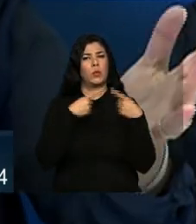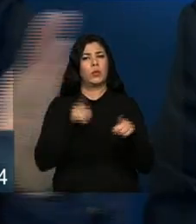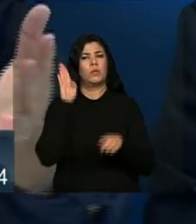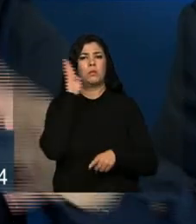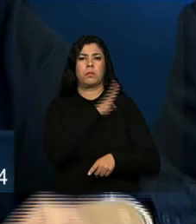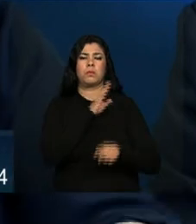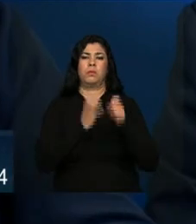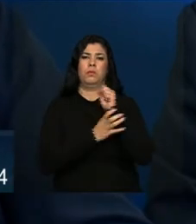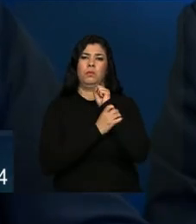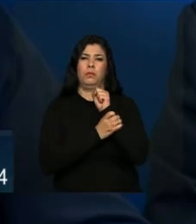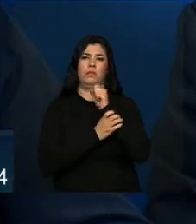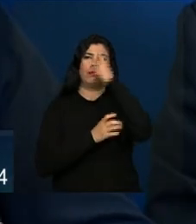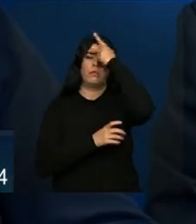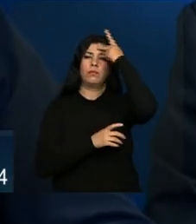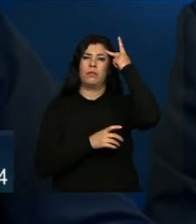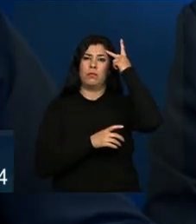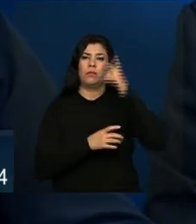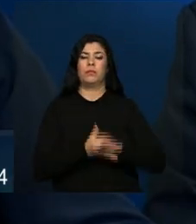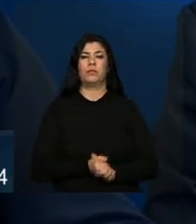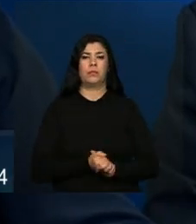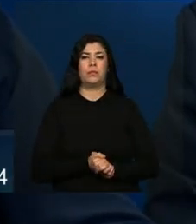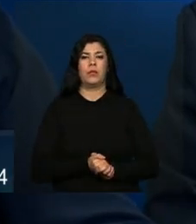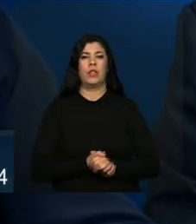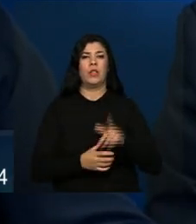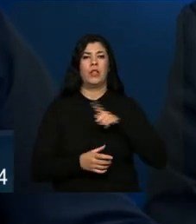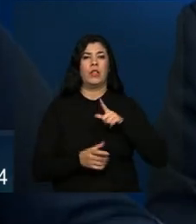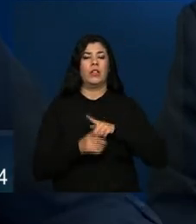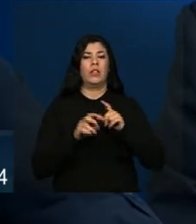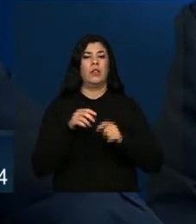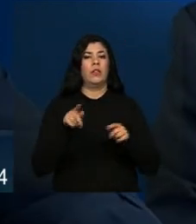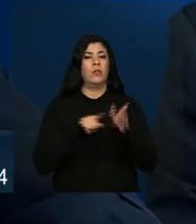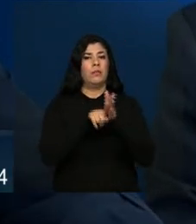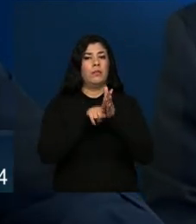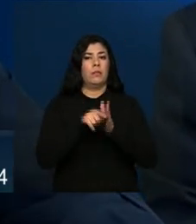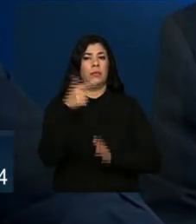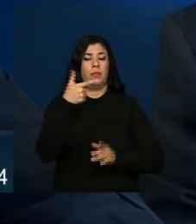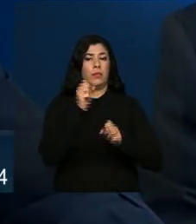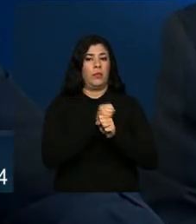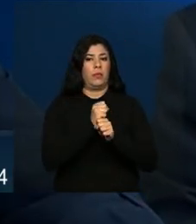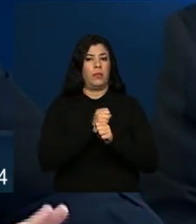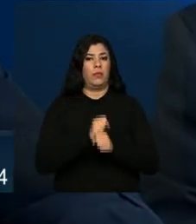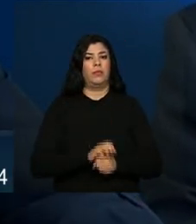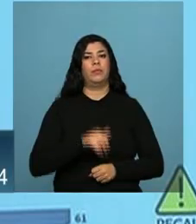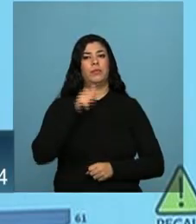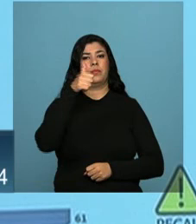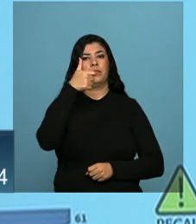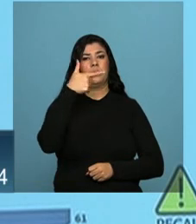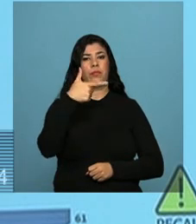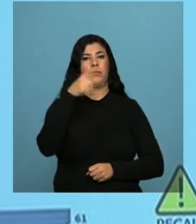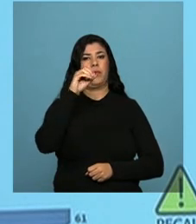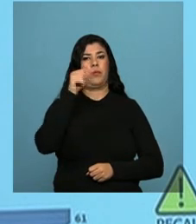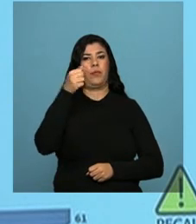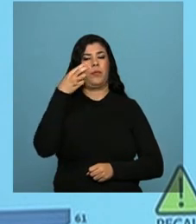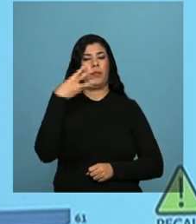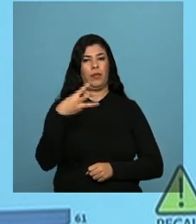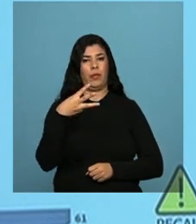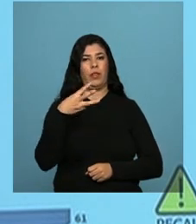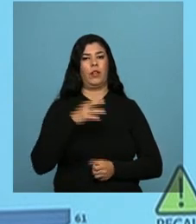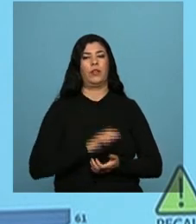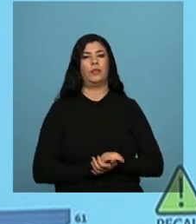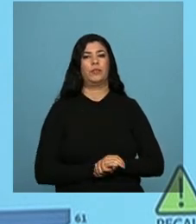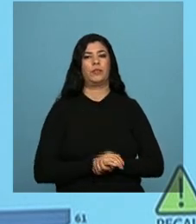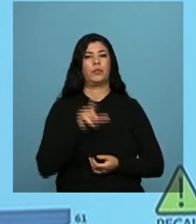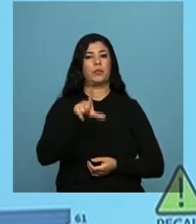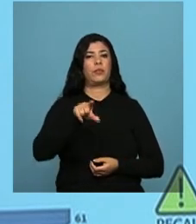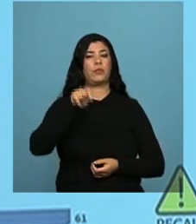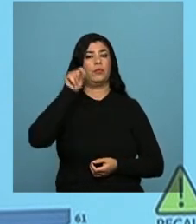por isso reunimos aqui uma análise dos dois anos Então esse é o primeiro 2013 e é